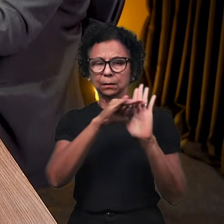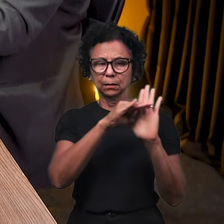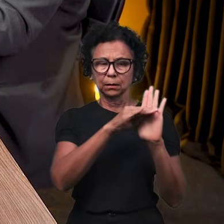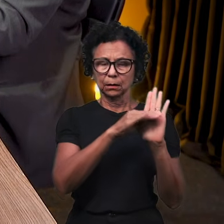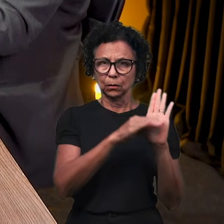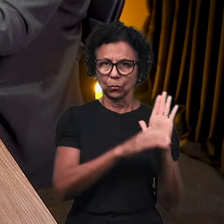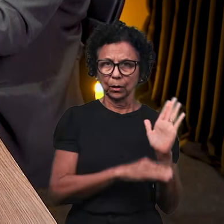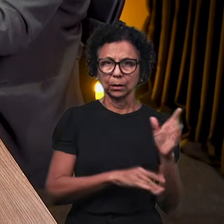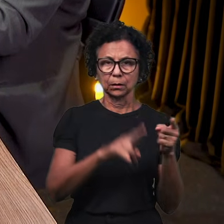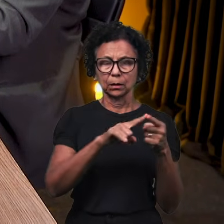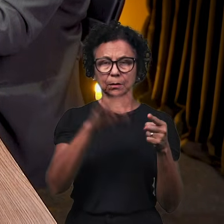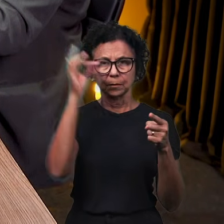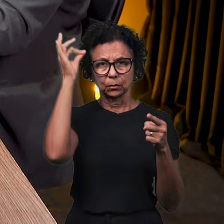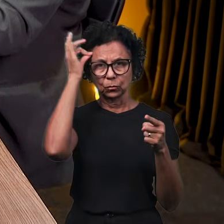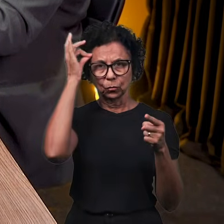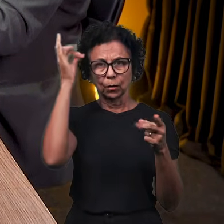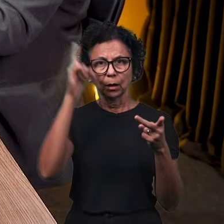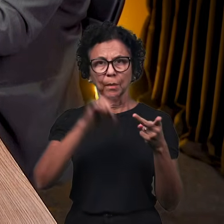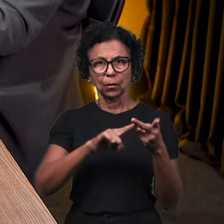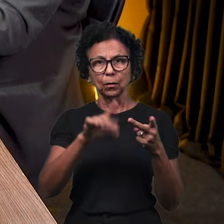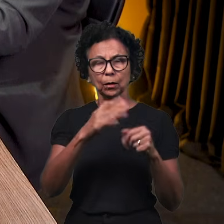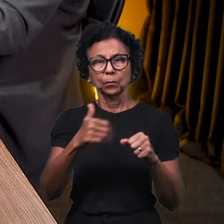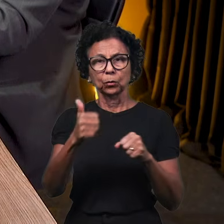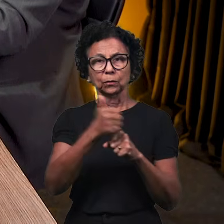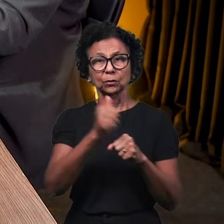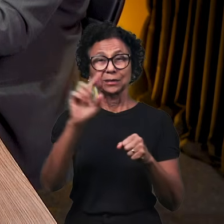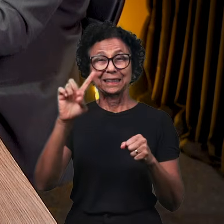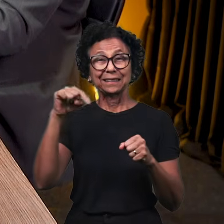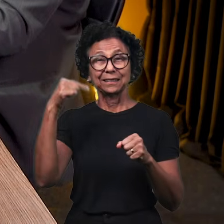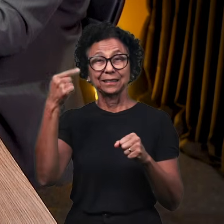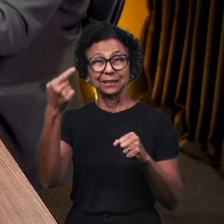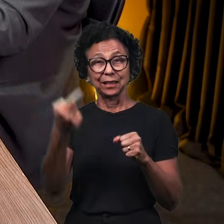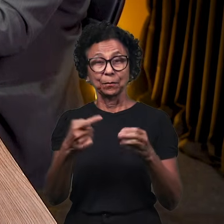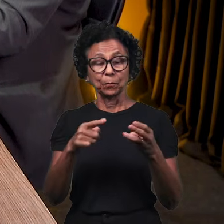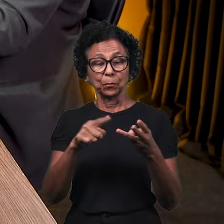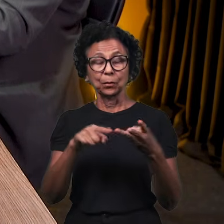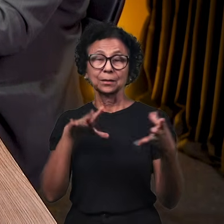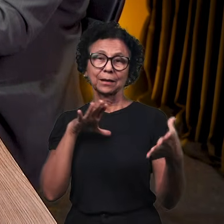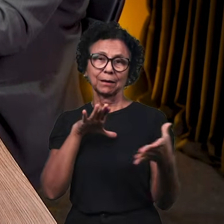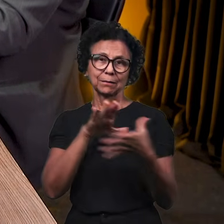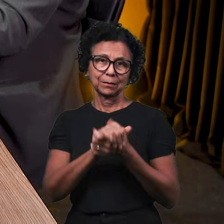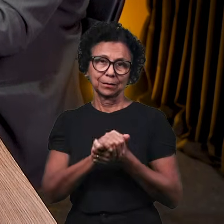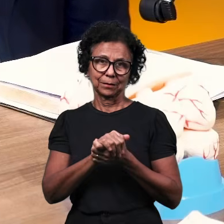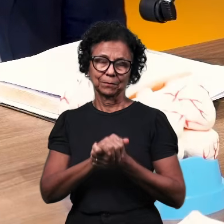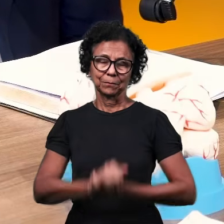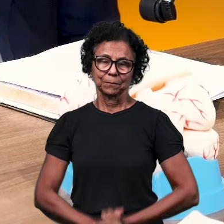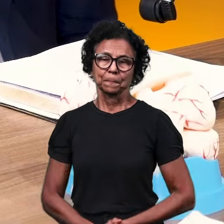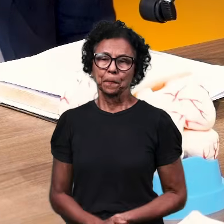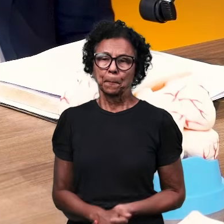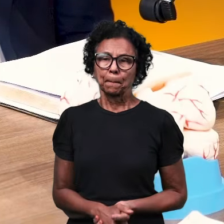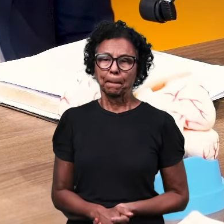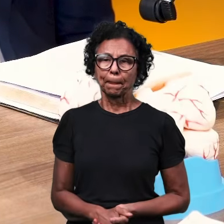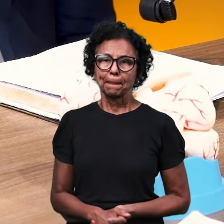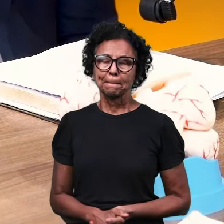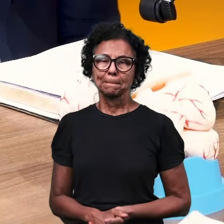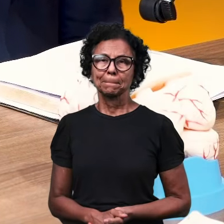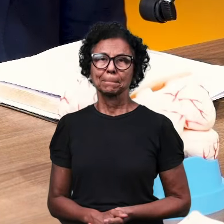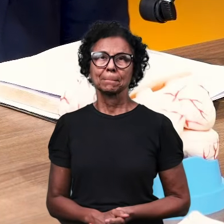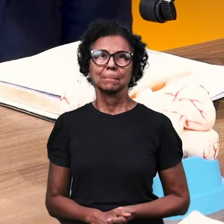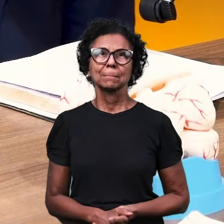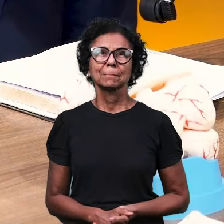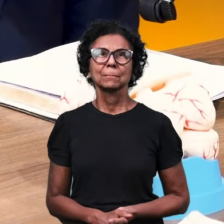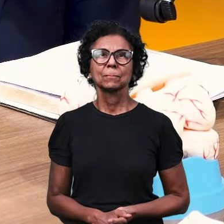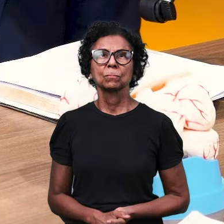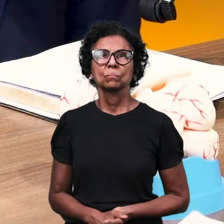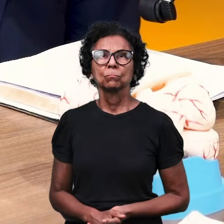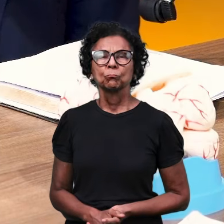Maravilha. observar a vida espiritual, profissional e depois a formação de lá. Agora, dentro do aspecto